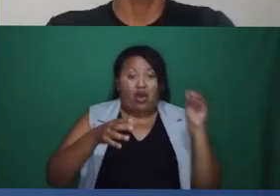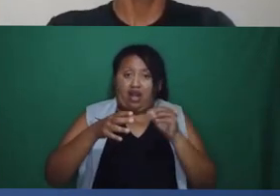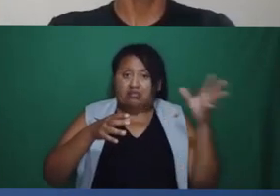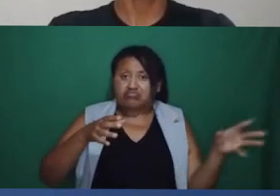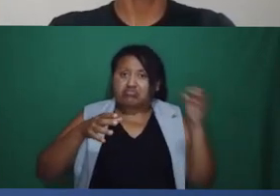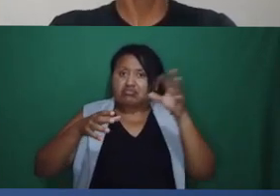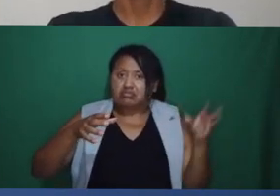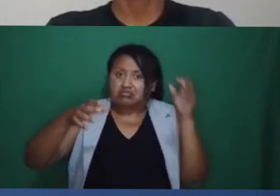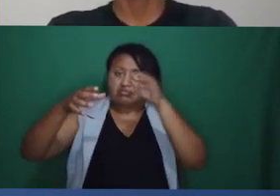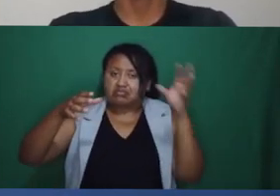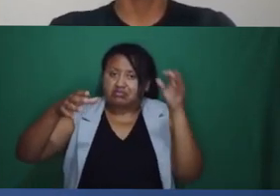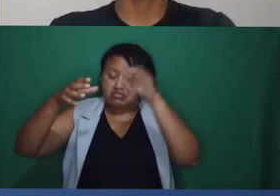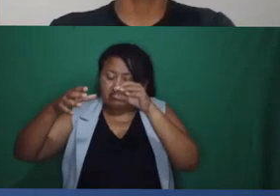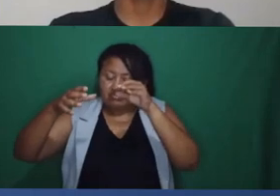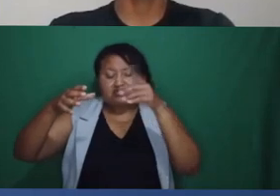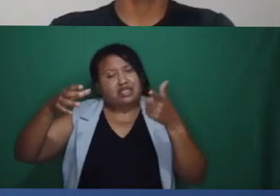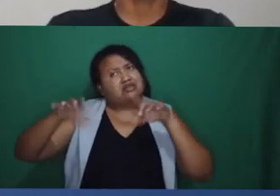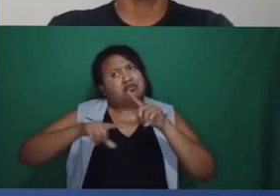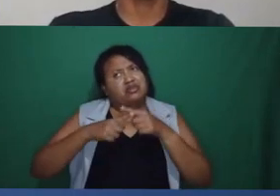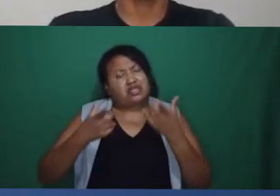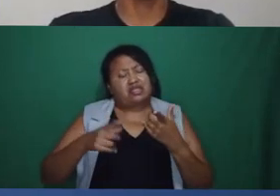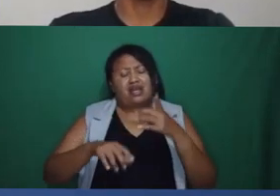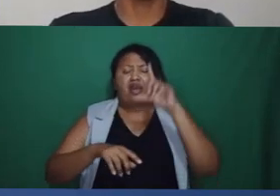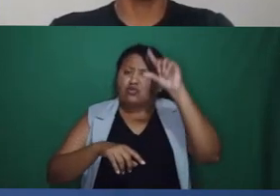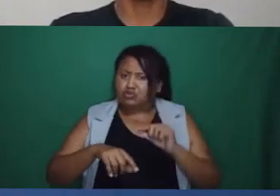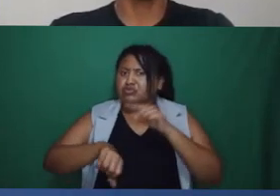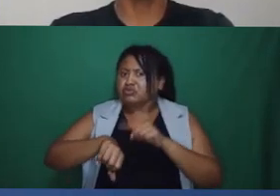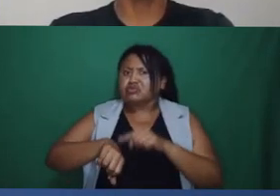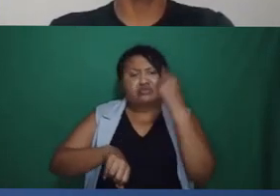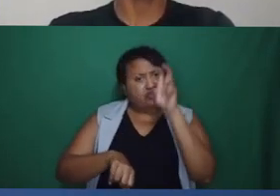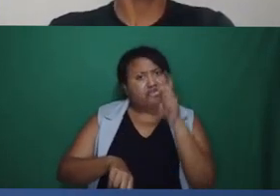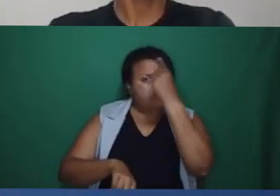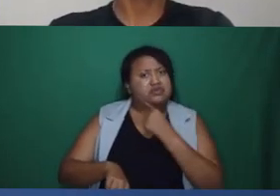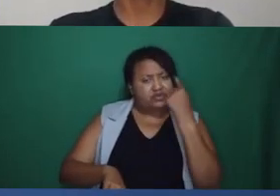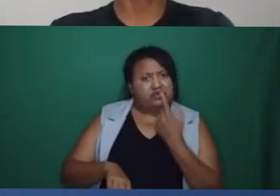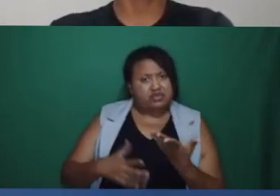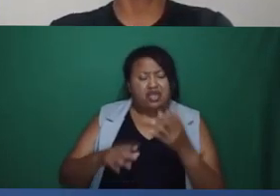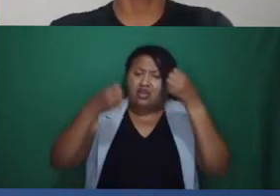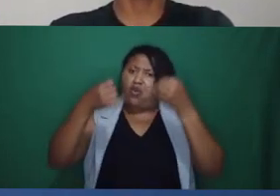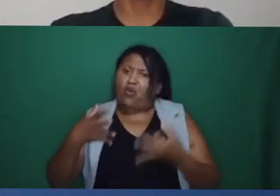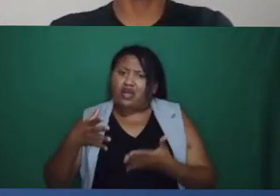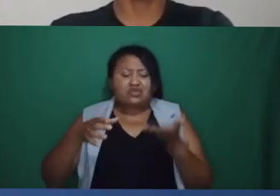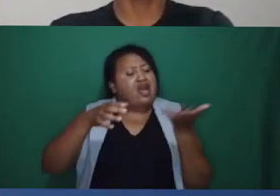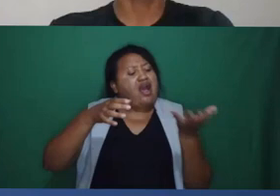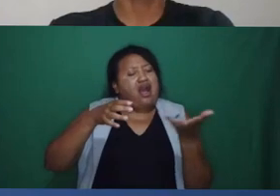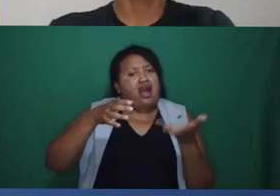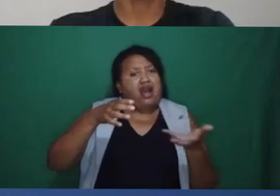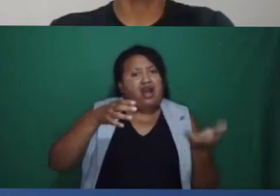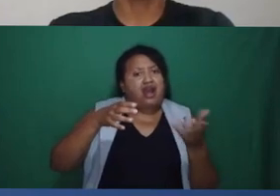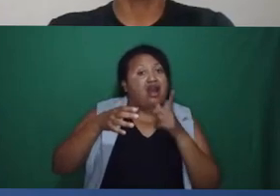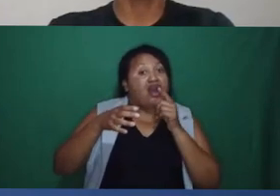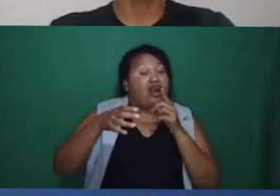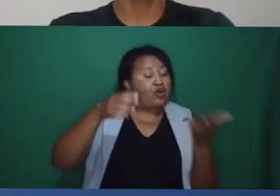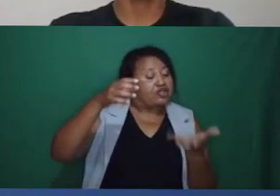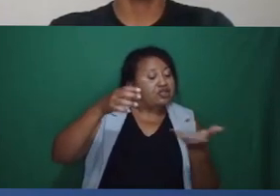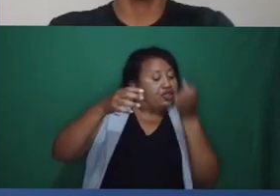para que gaste apenas 5 horas quantos ralos vão precisar para